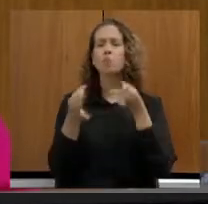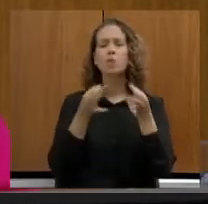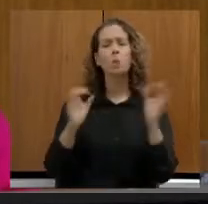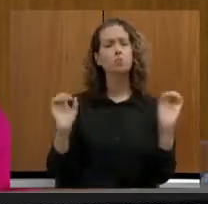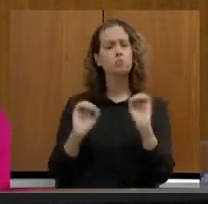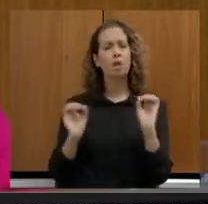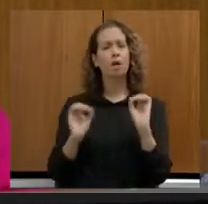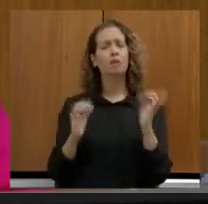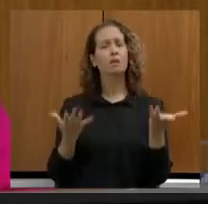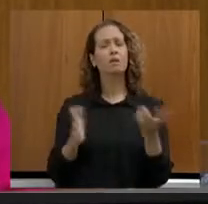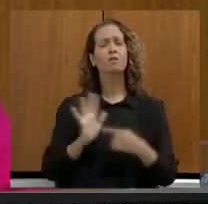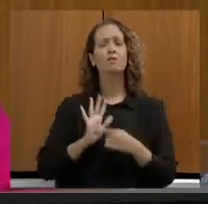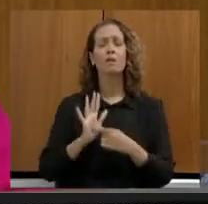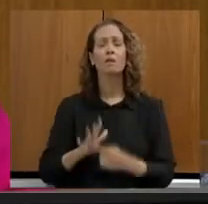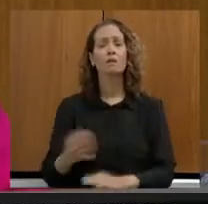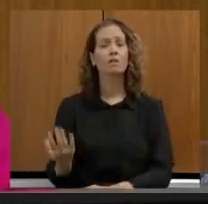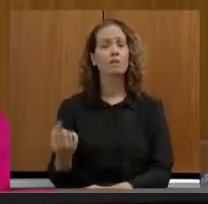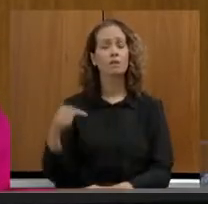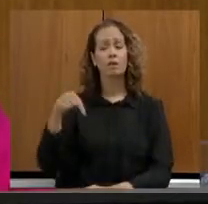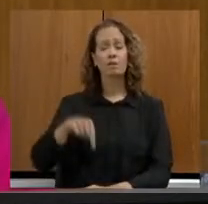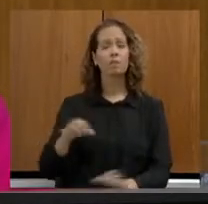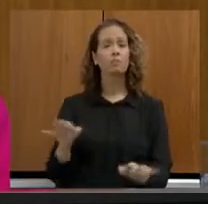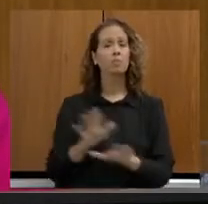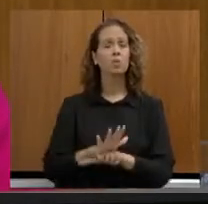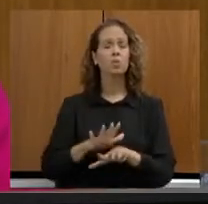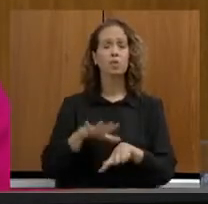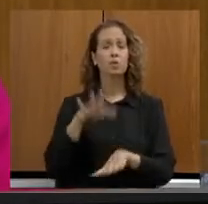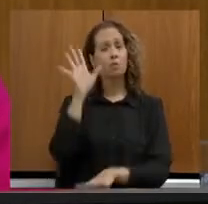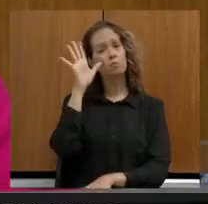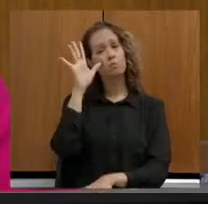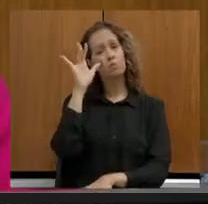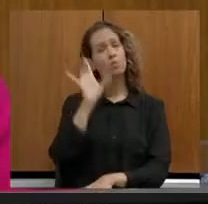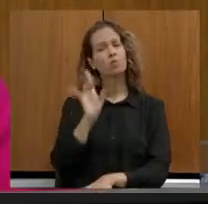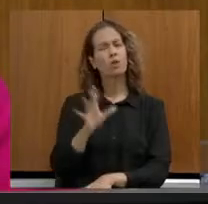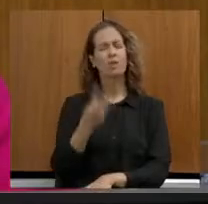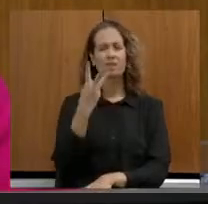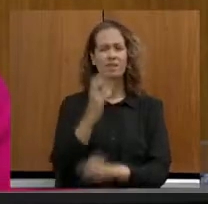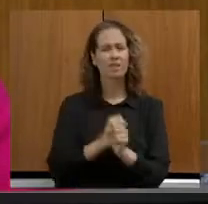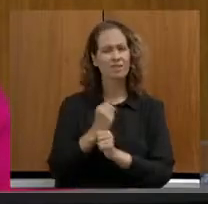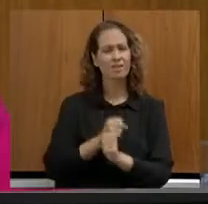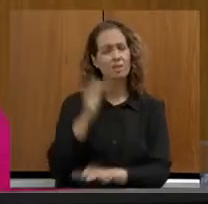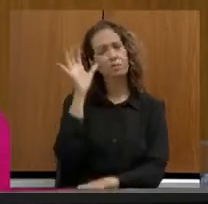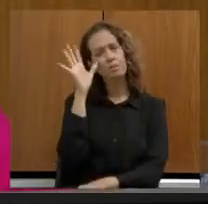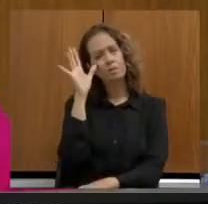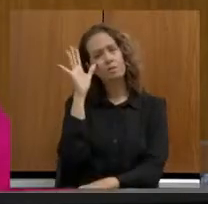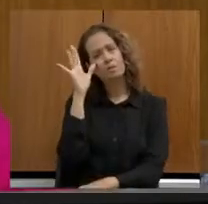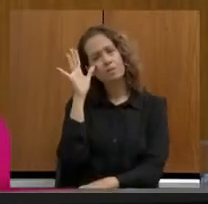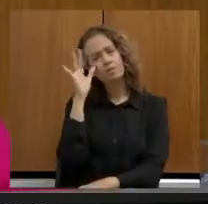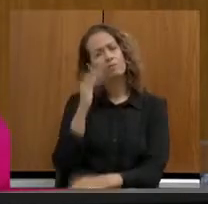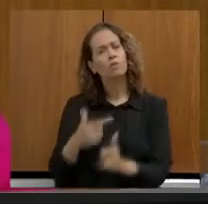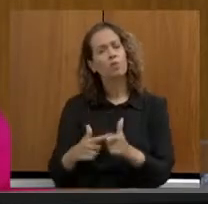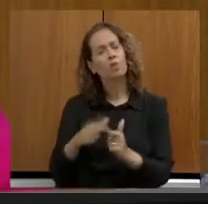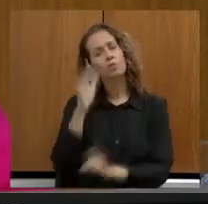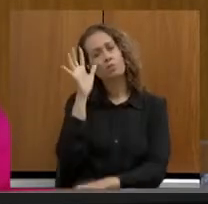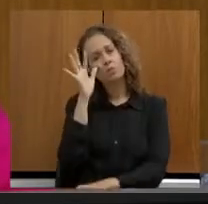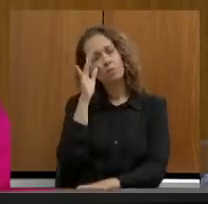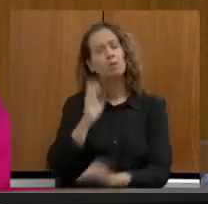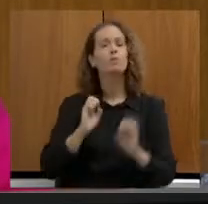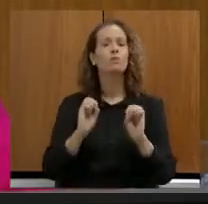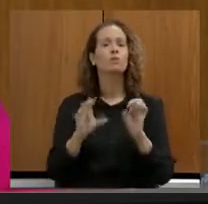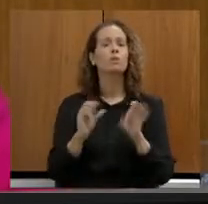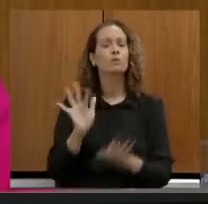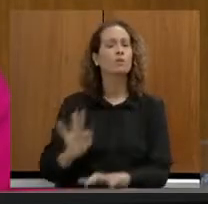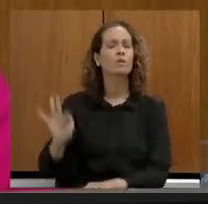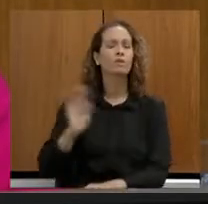afirmando que sabe aqui para ouvir ou seja ficar três anos Ouvindo uma situação do ensino superior em Minas